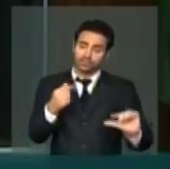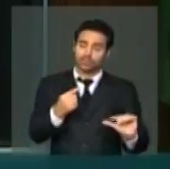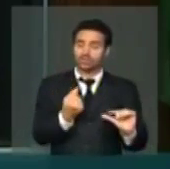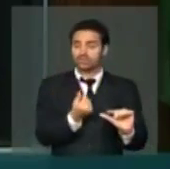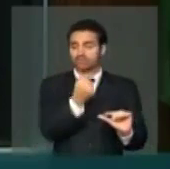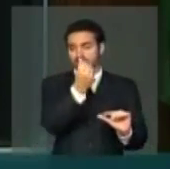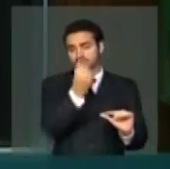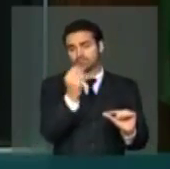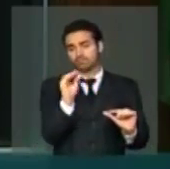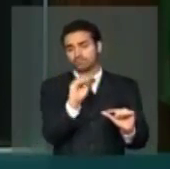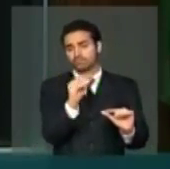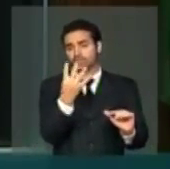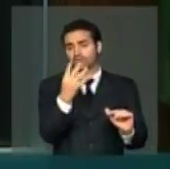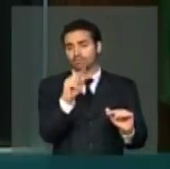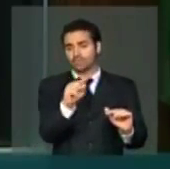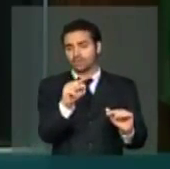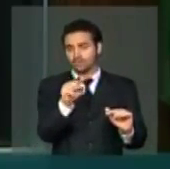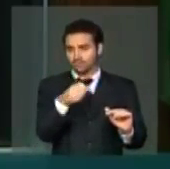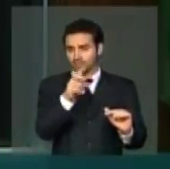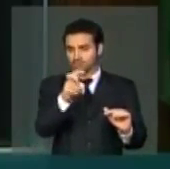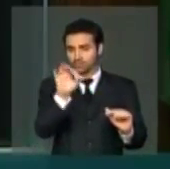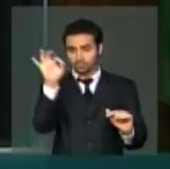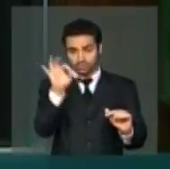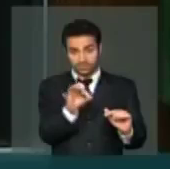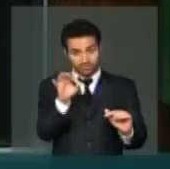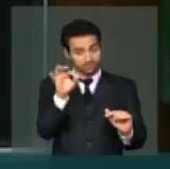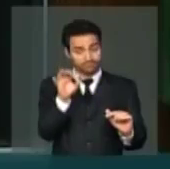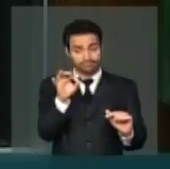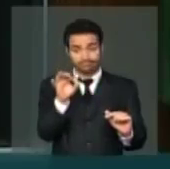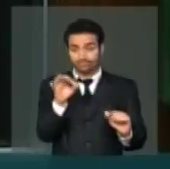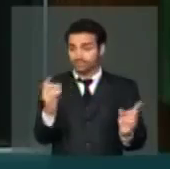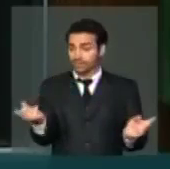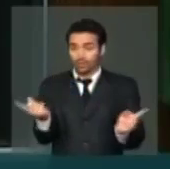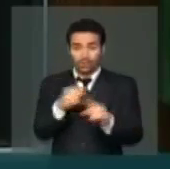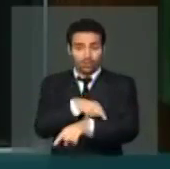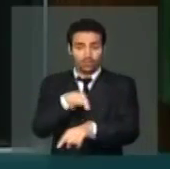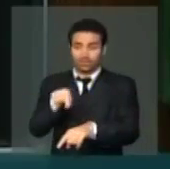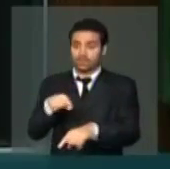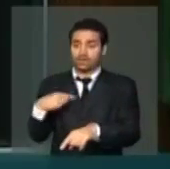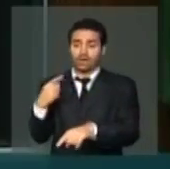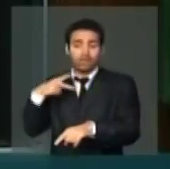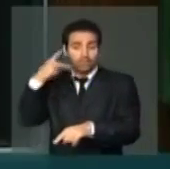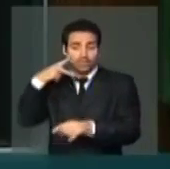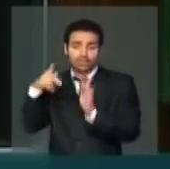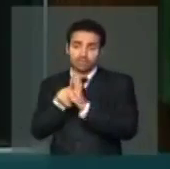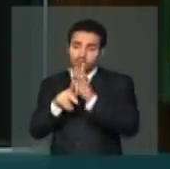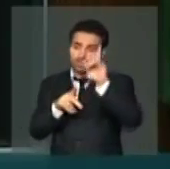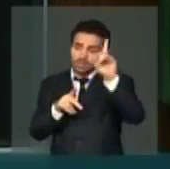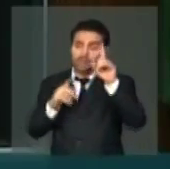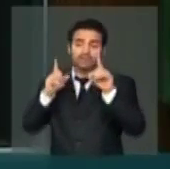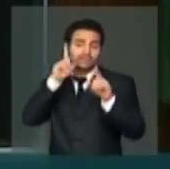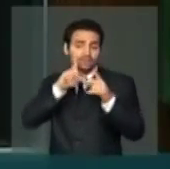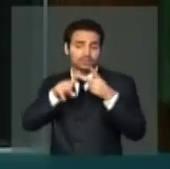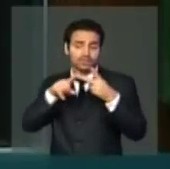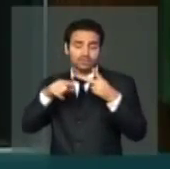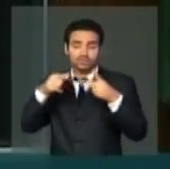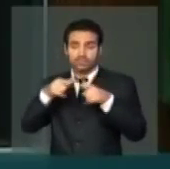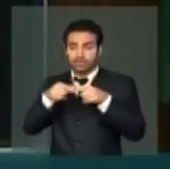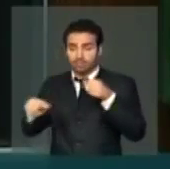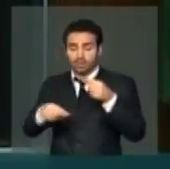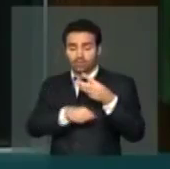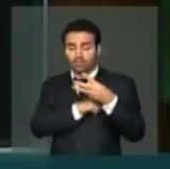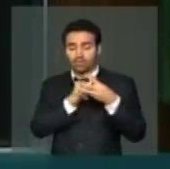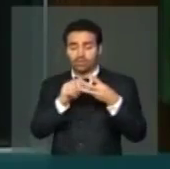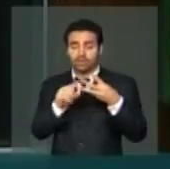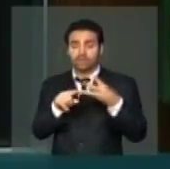de 4,5%. Exatamente na contramão da política adotada pelos Estados Unidos, pelo Japão e